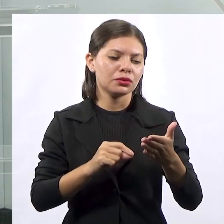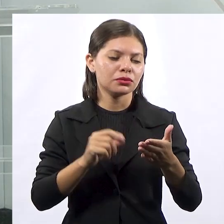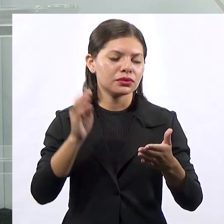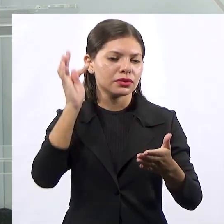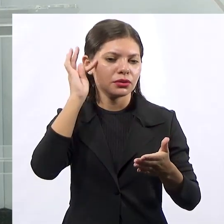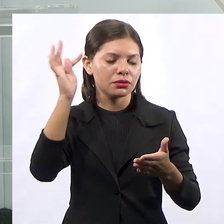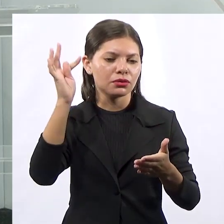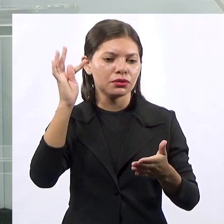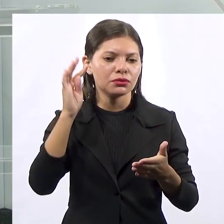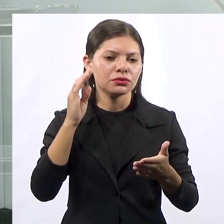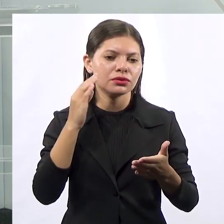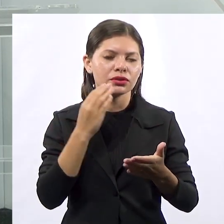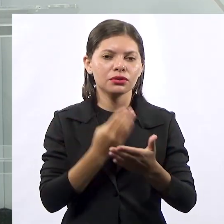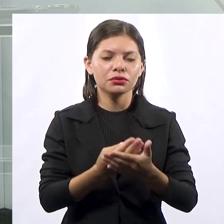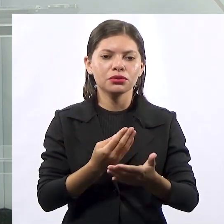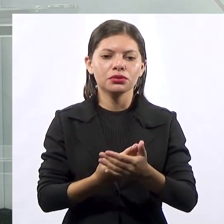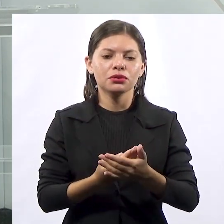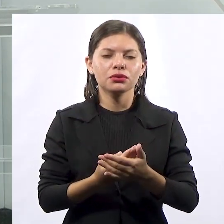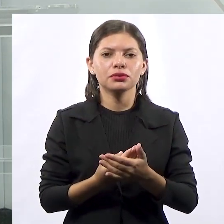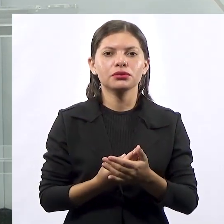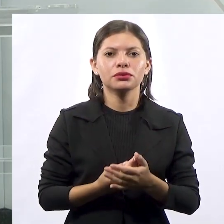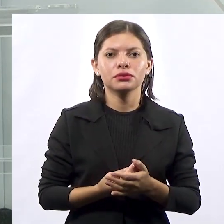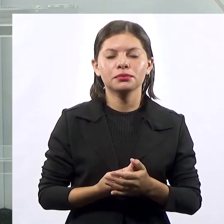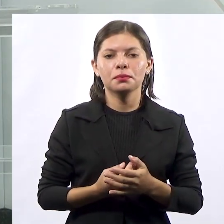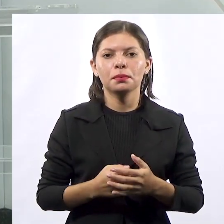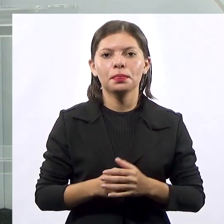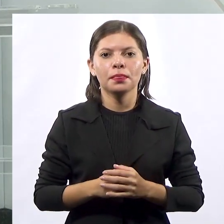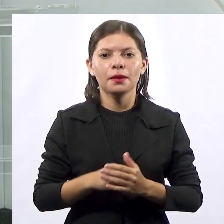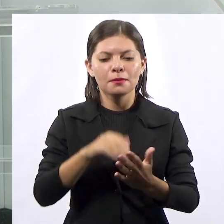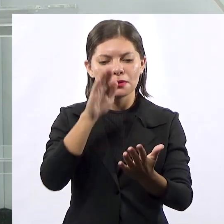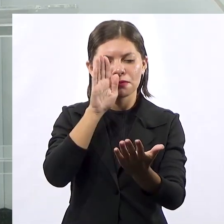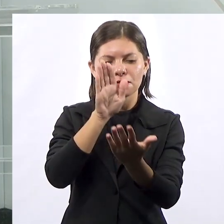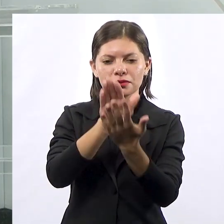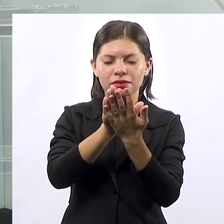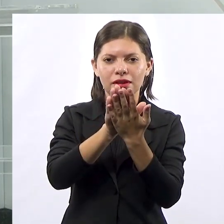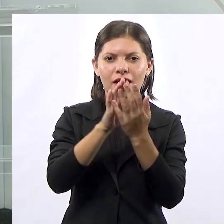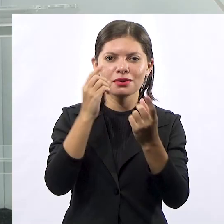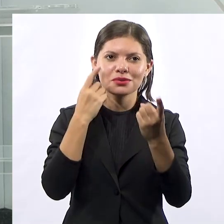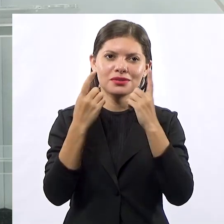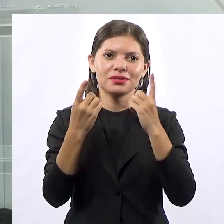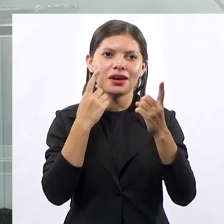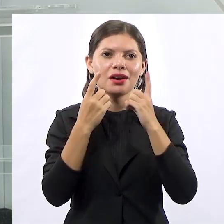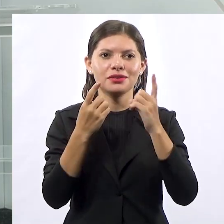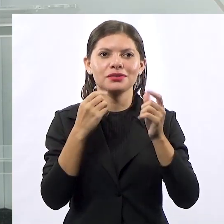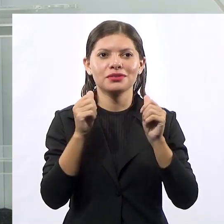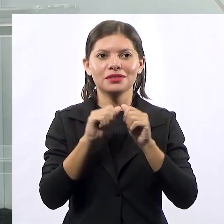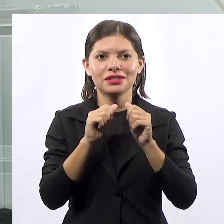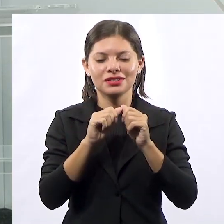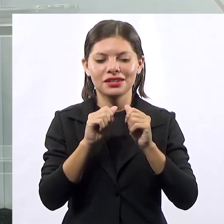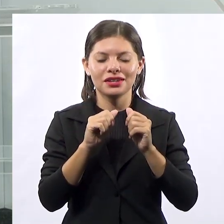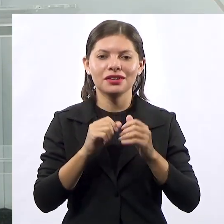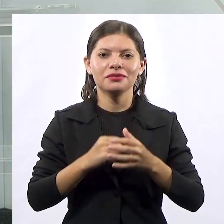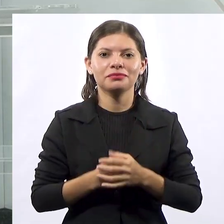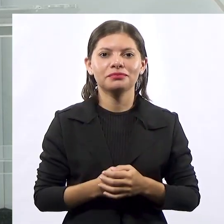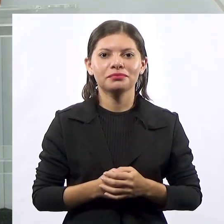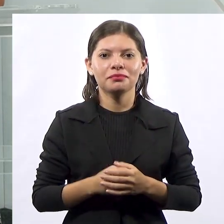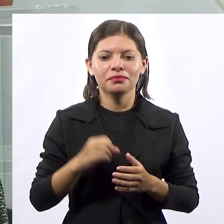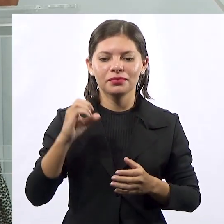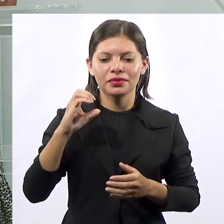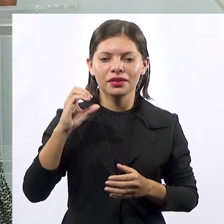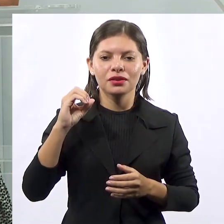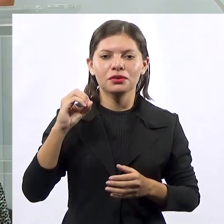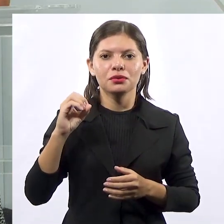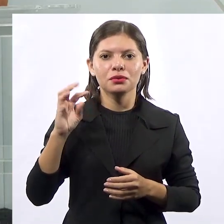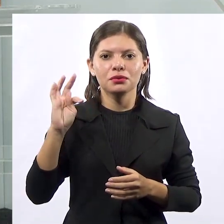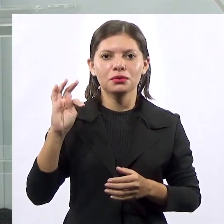teóricos, estudiosos do assunto para confrontar com aqueles dados, ou seja, para fazer o cotejo. Lembra que na